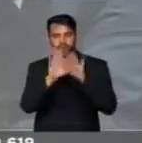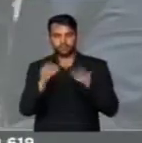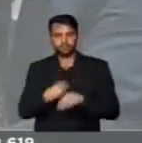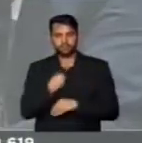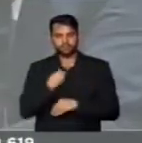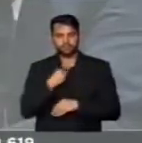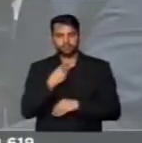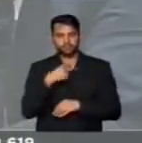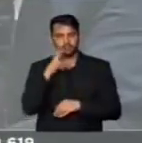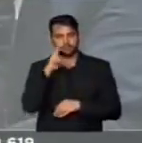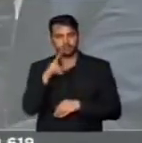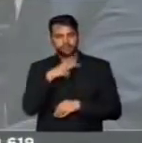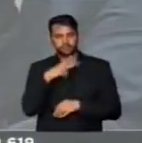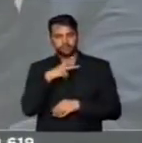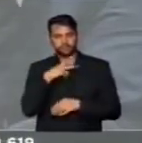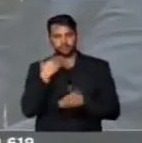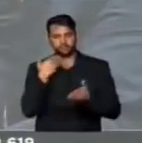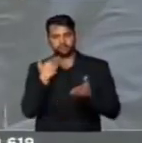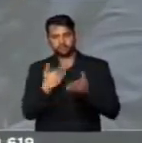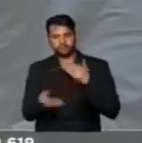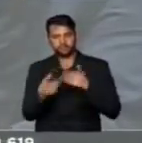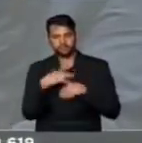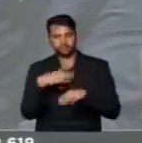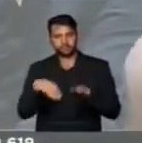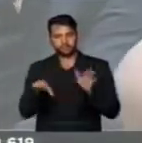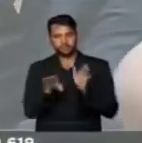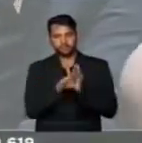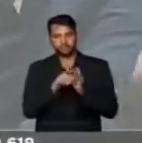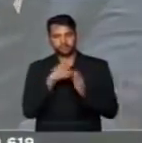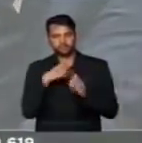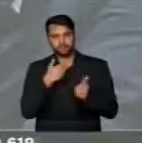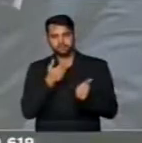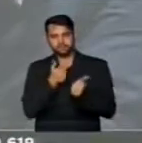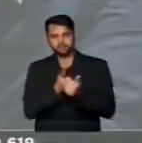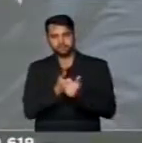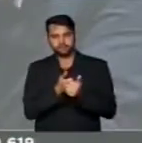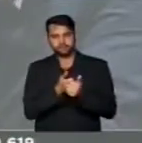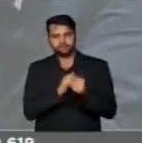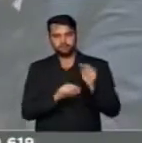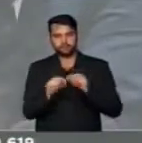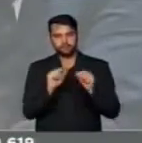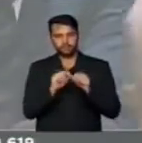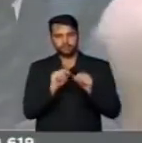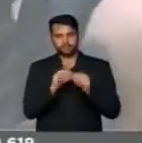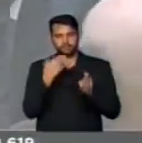claramente eles vendo a derrota chegar perto, se aproximar, para que